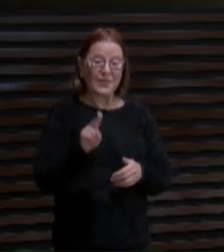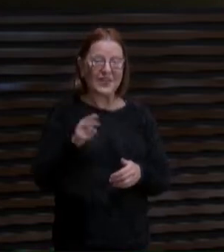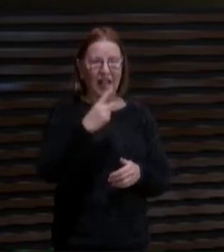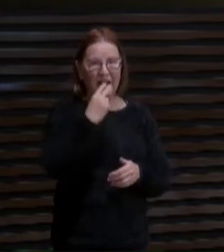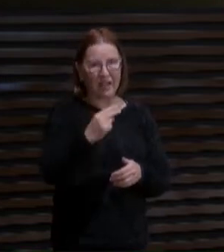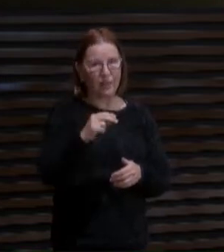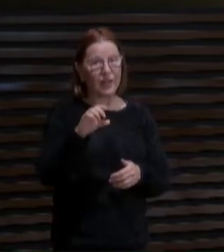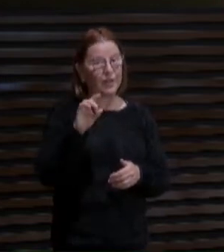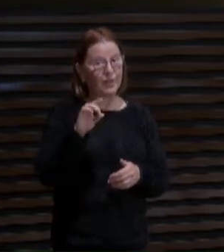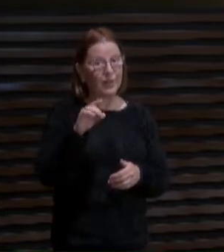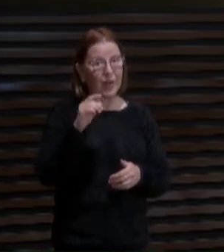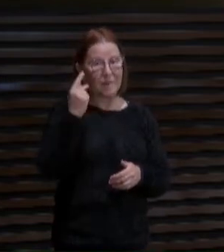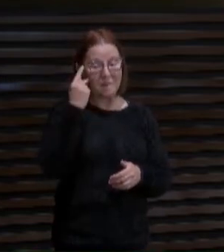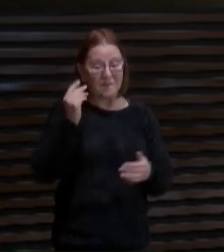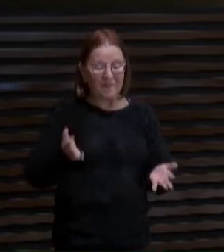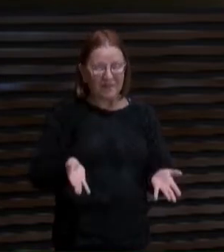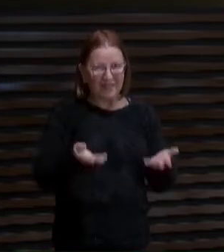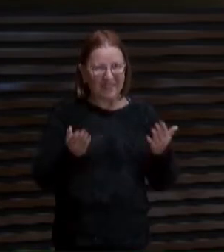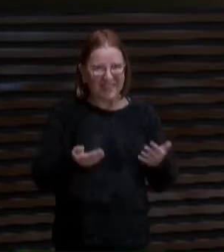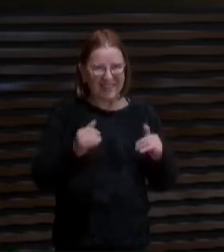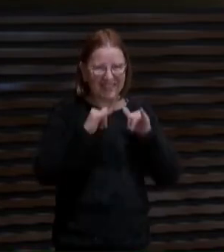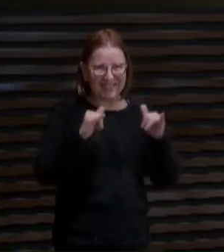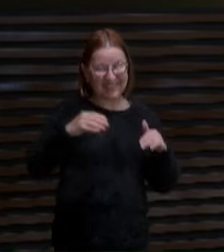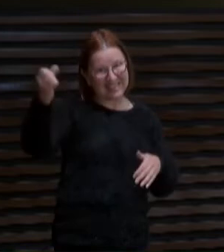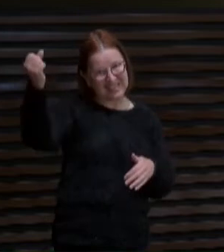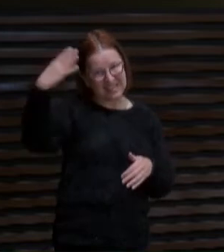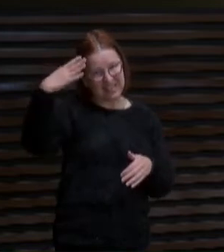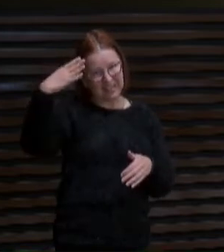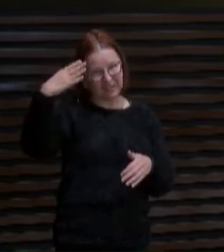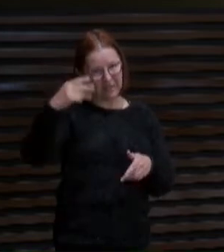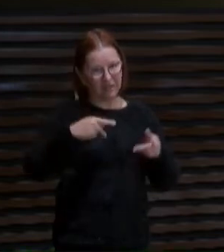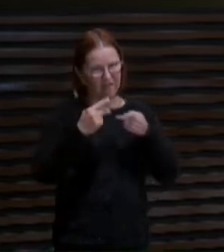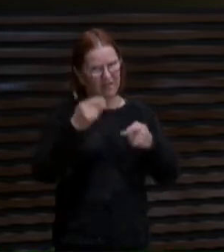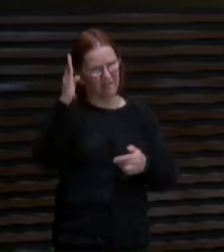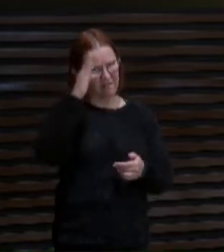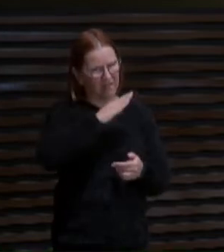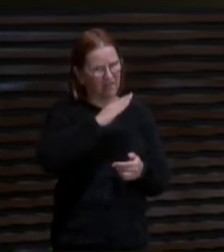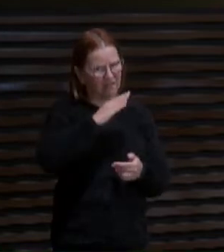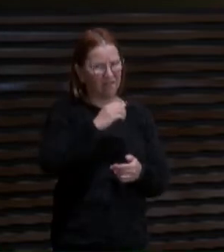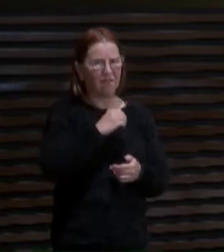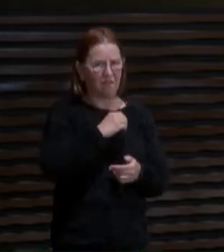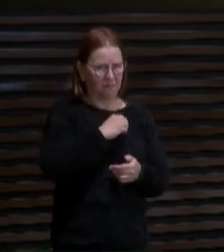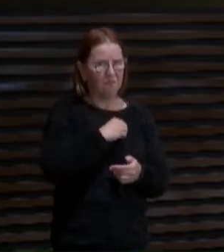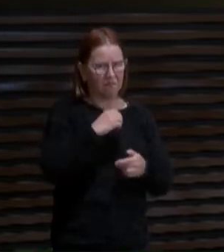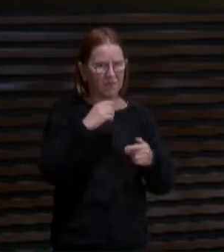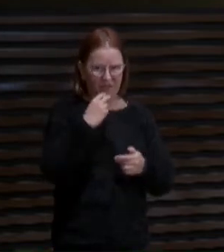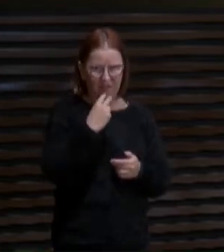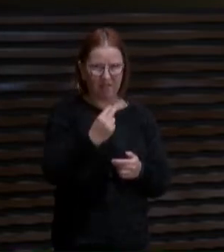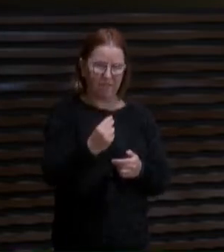definido de transmitir graça a maledicência como sabemos é um pecado da língua